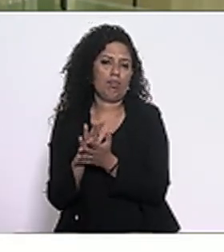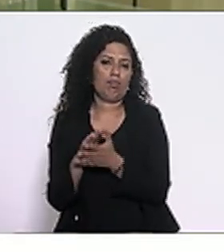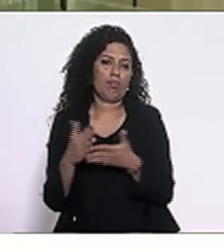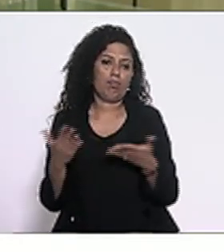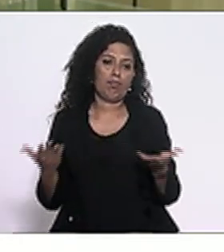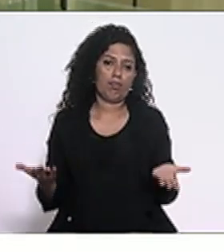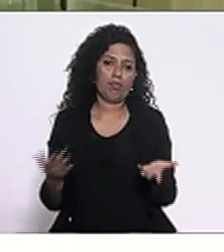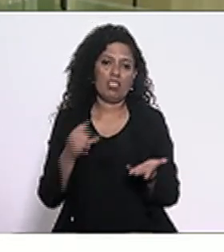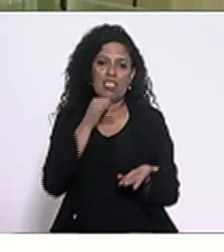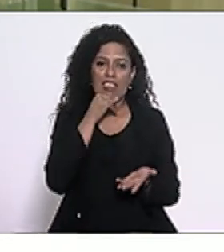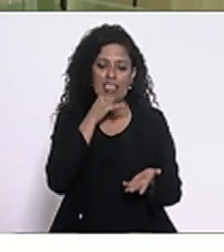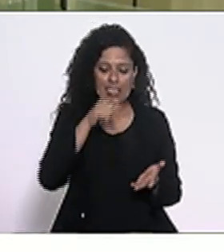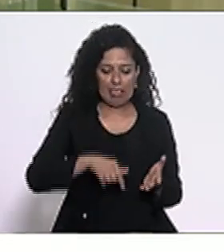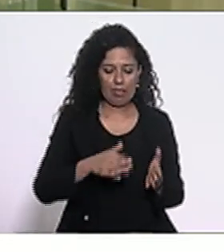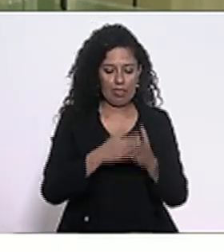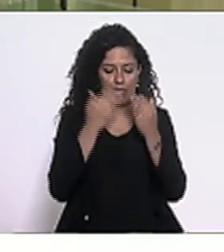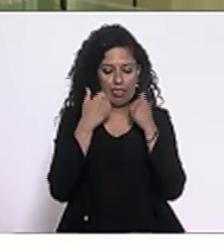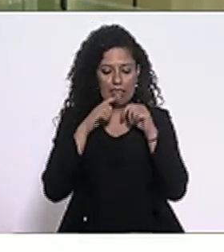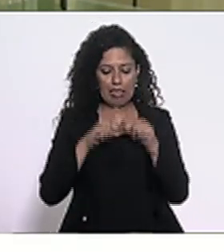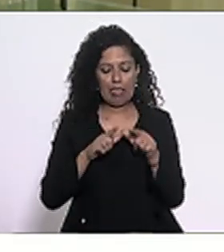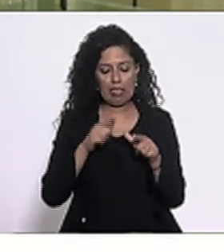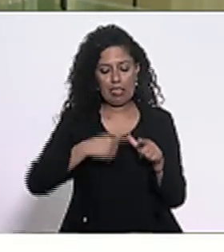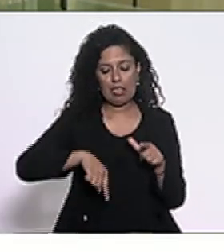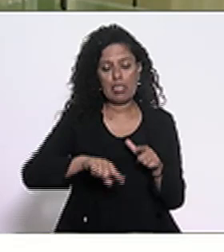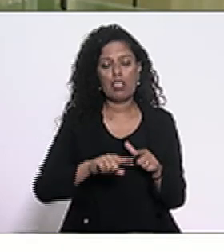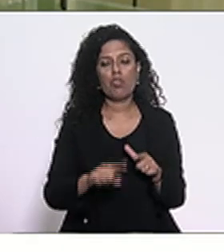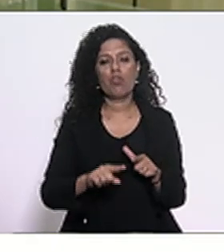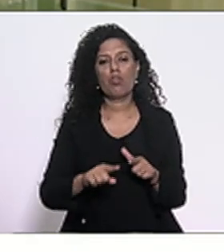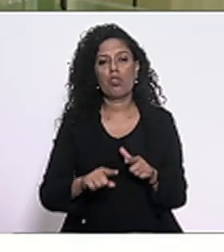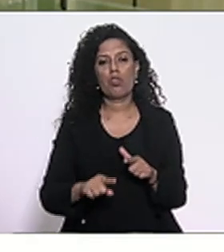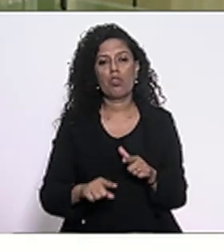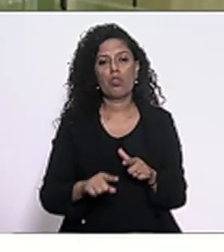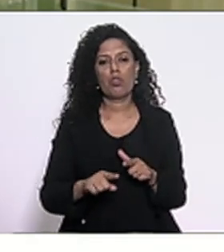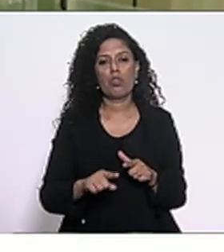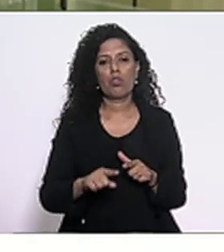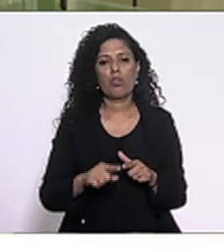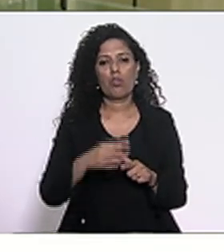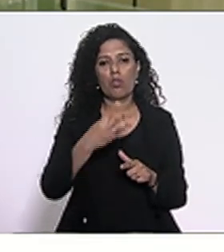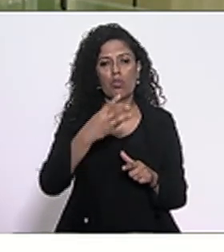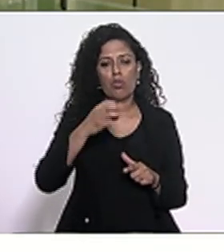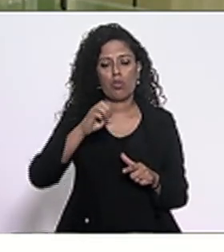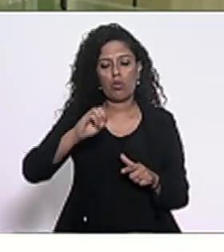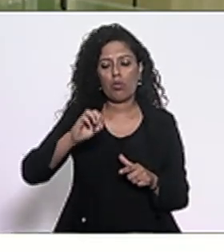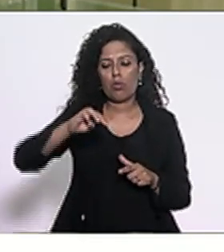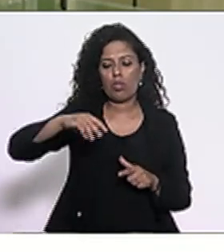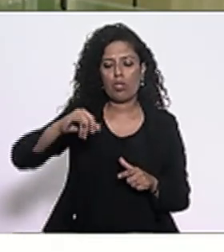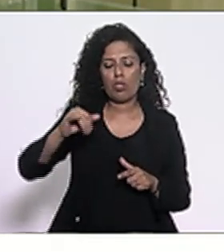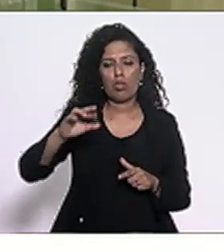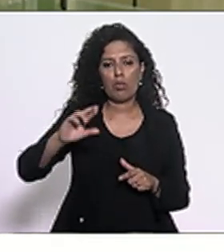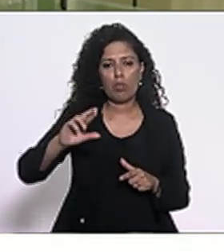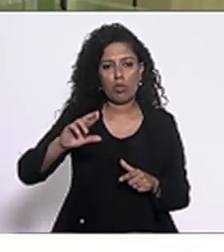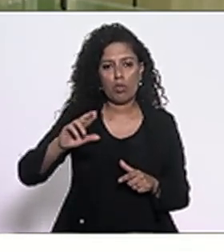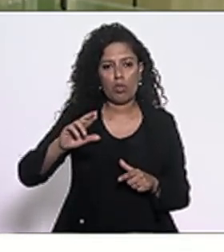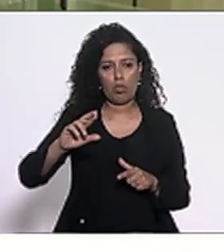Tem uma ideia que na casa a gente está prevendo o custo de 40